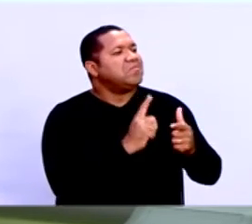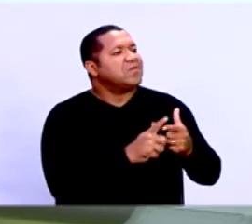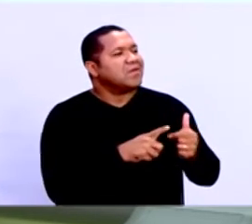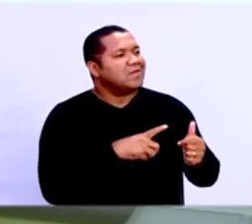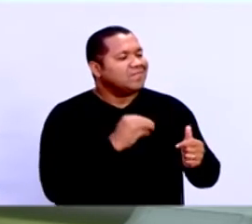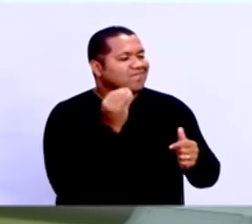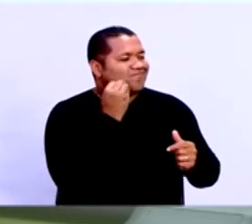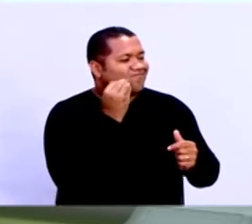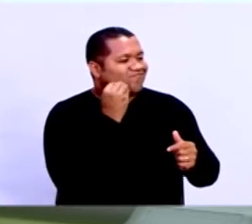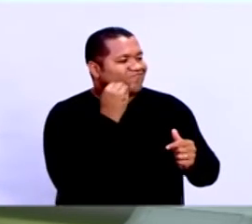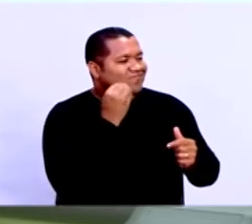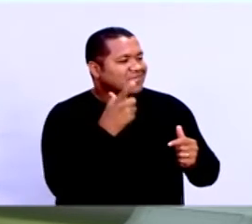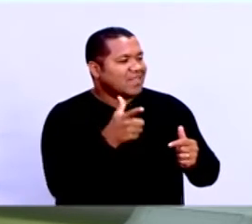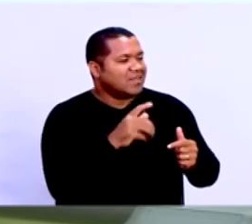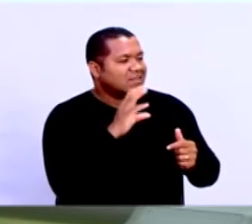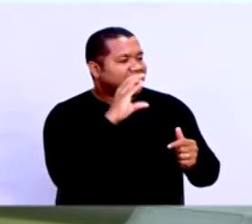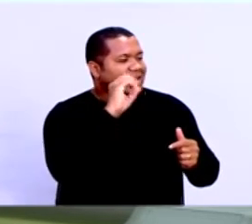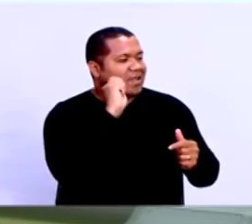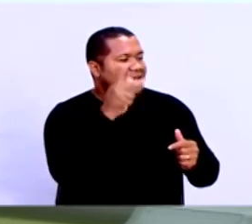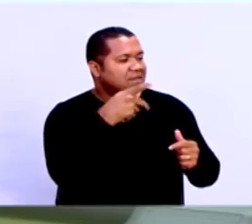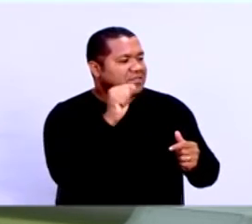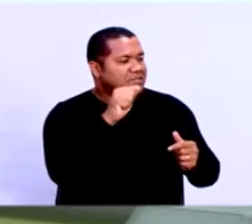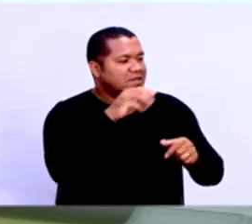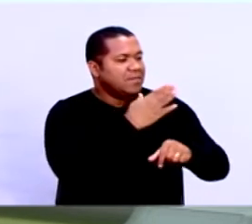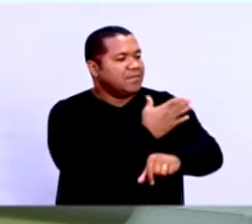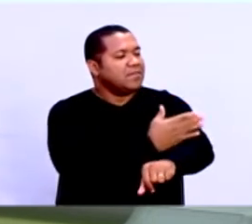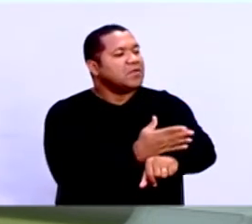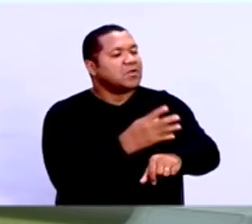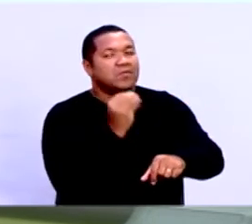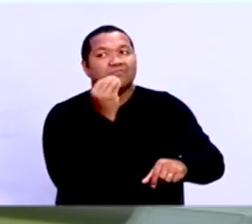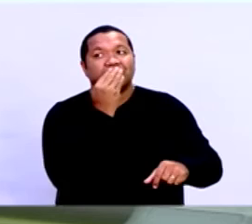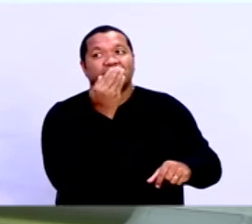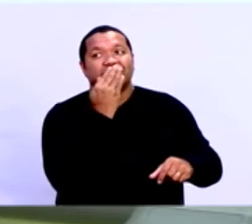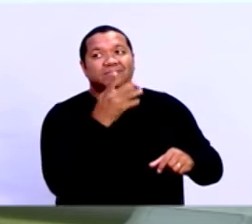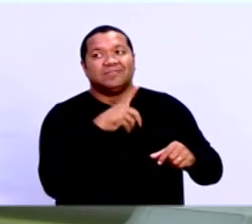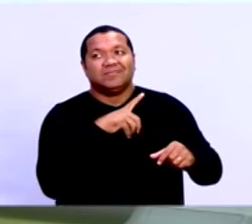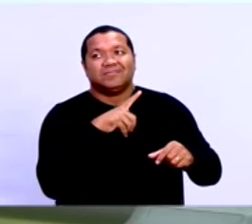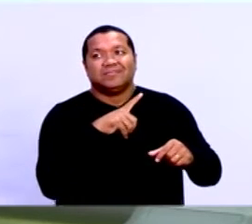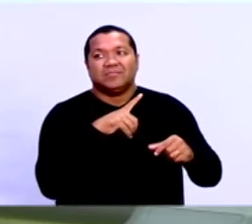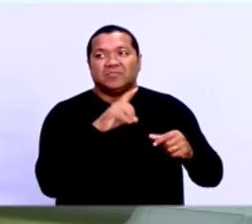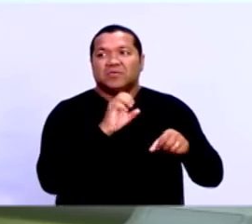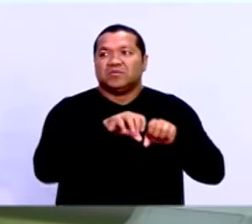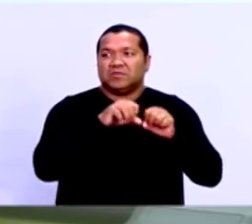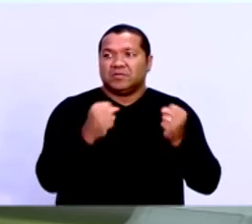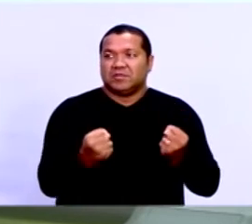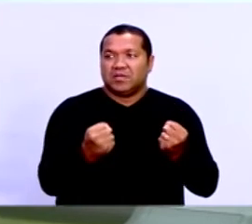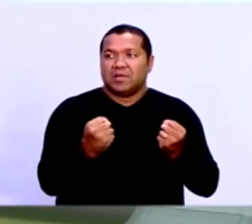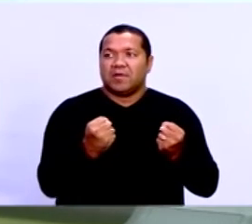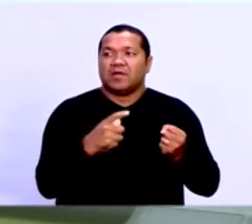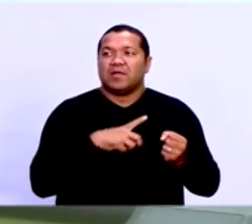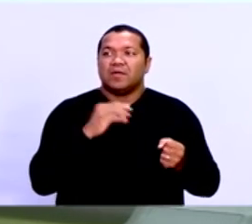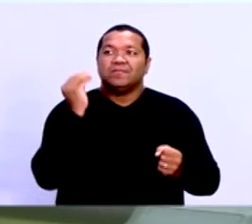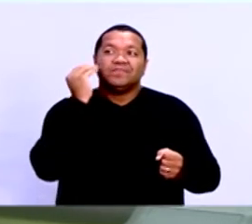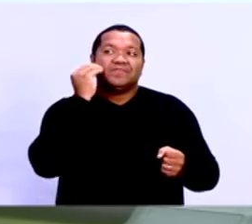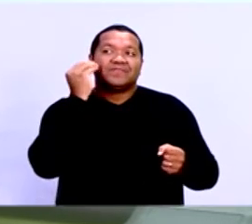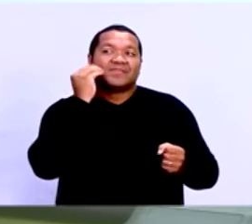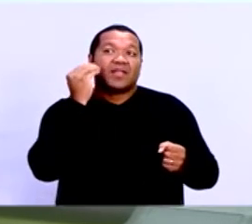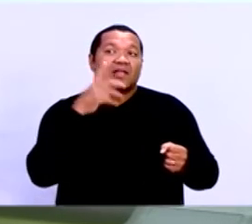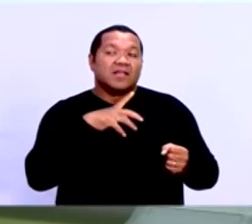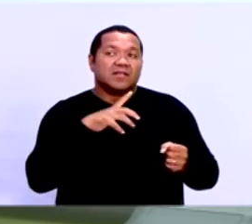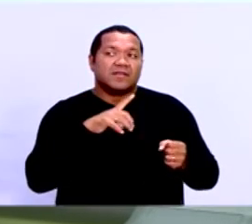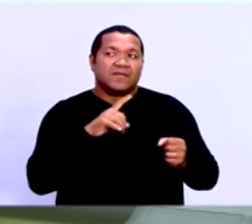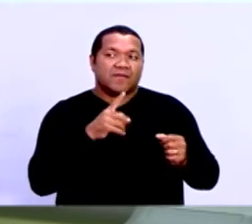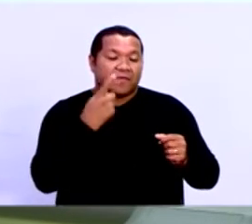usa o teste caixa branca que é um tipo de teste que nós temos nos desse sistema o teste caixa branca faz ele